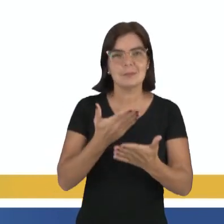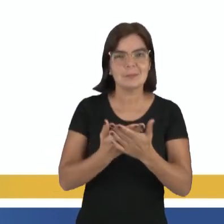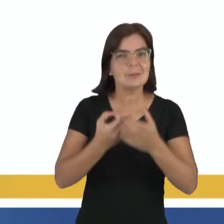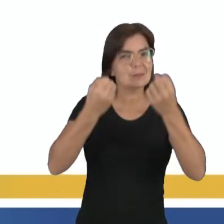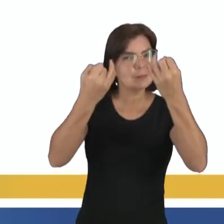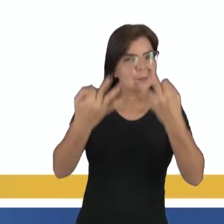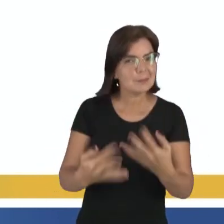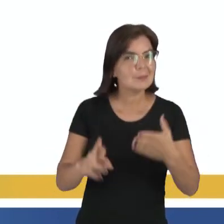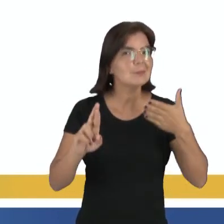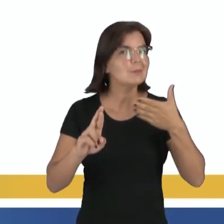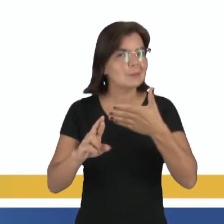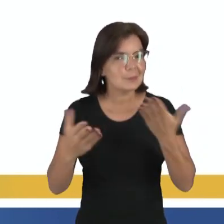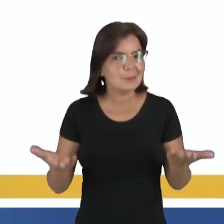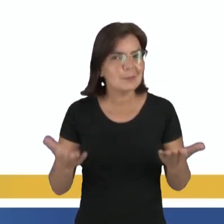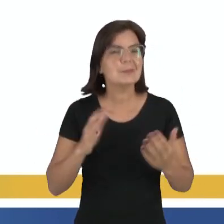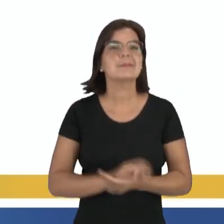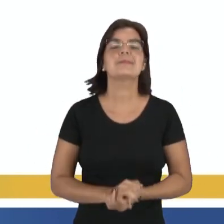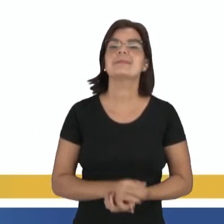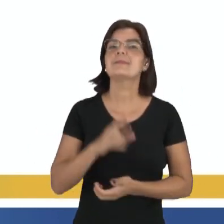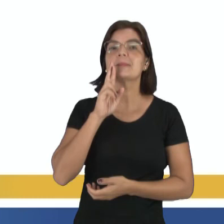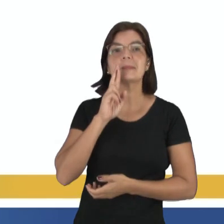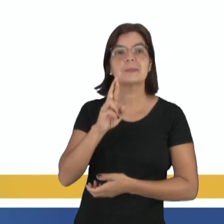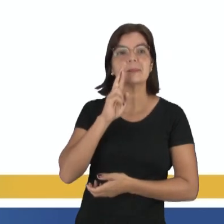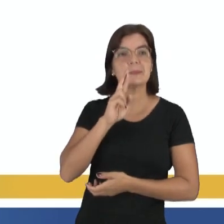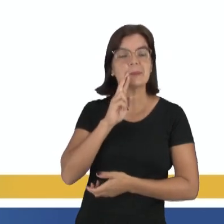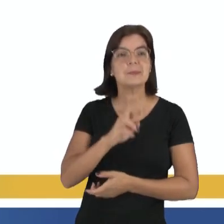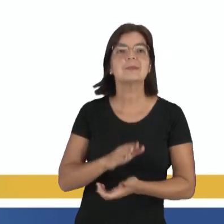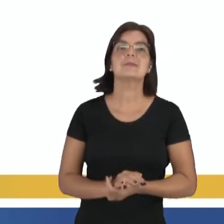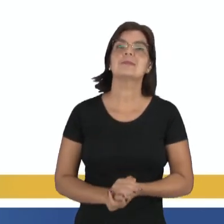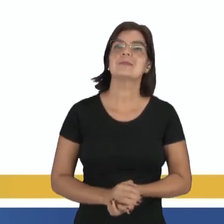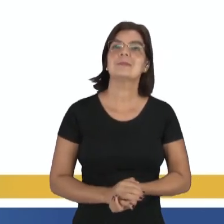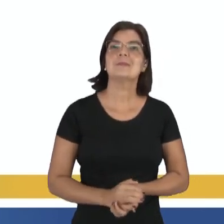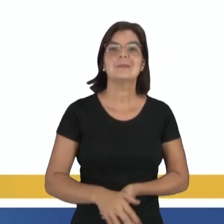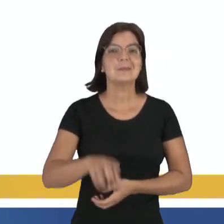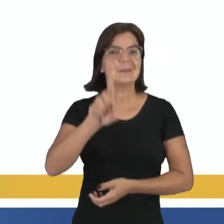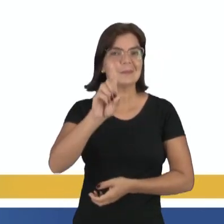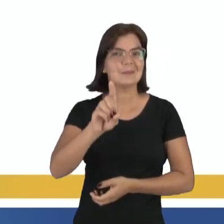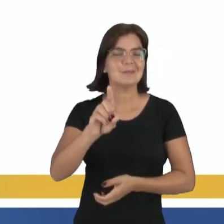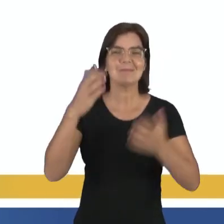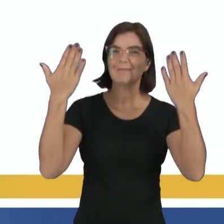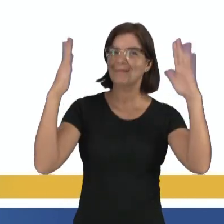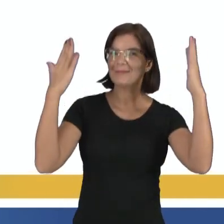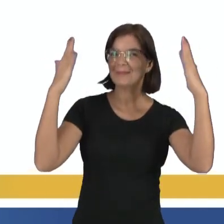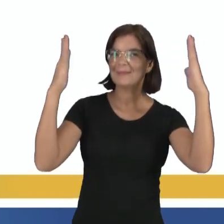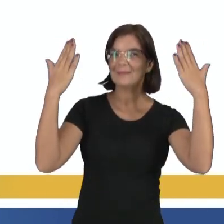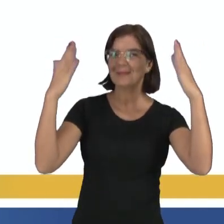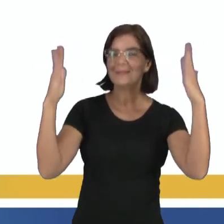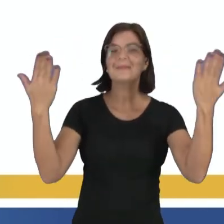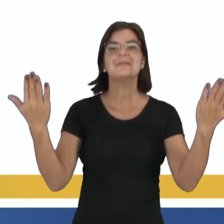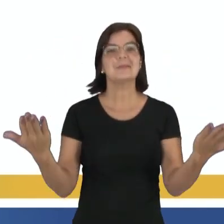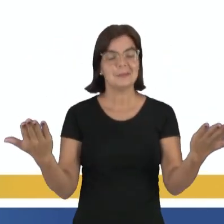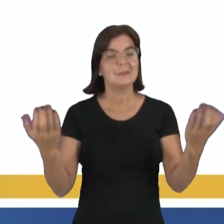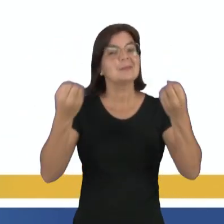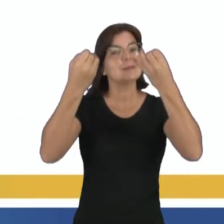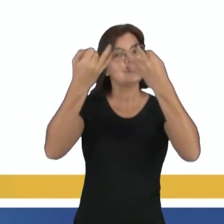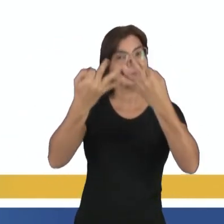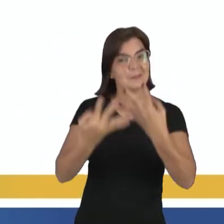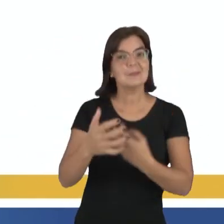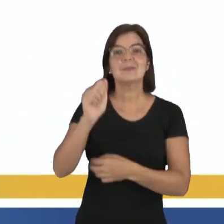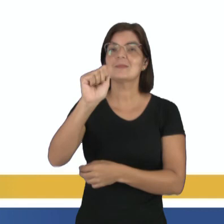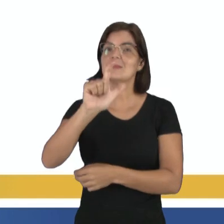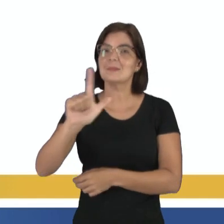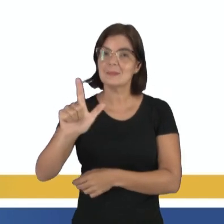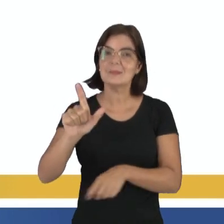que a gente estava se referindo, então? Quem respondeu a letra D tá certo! Estamos falando